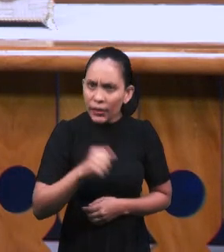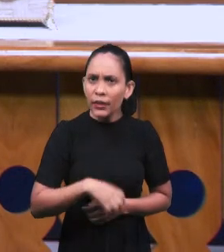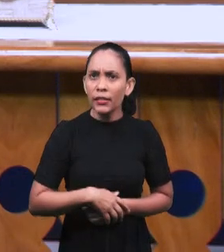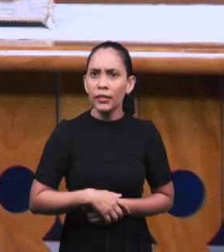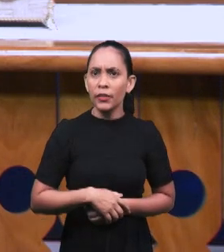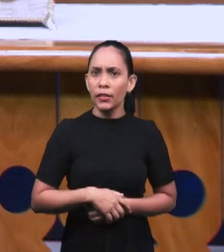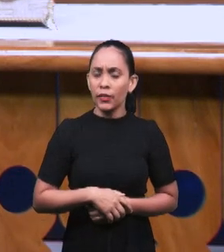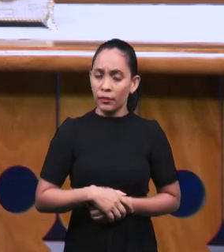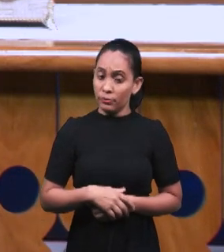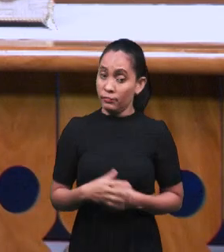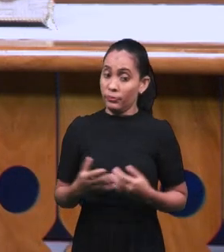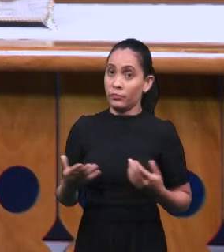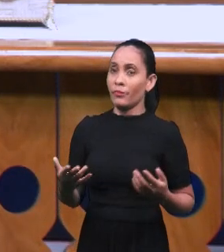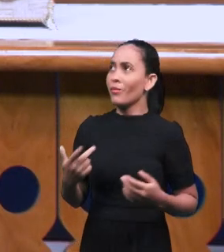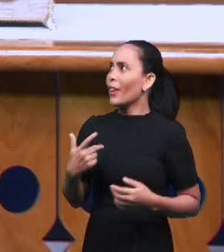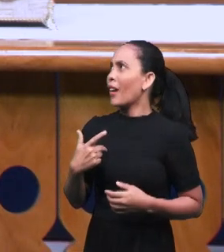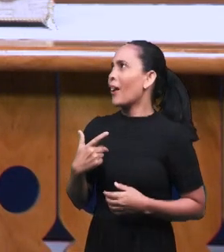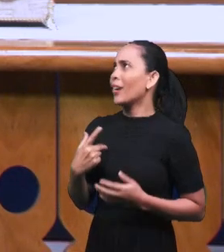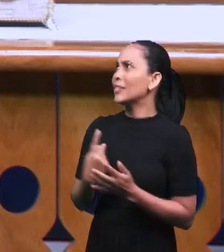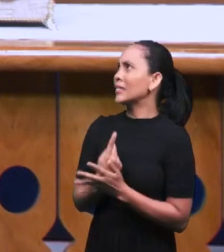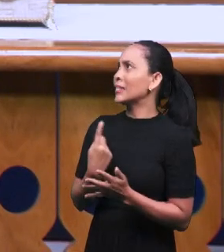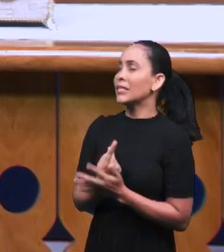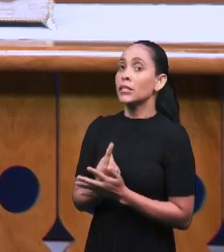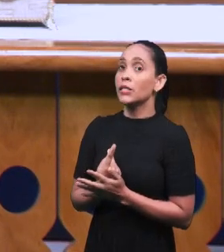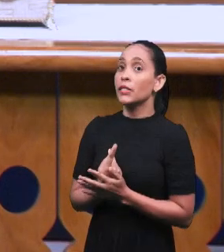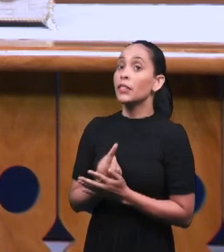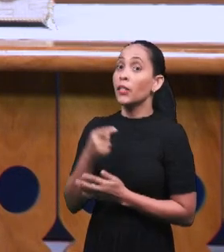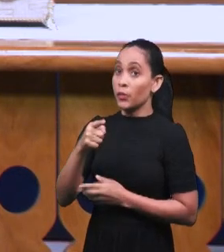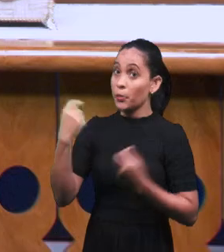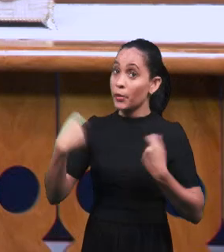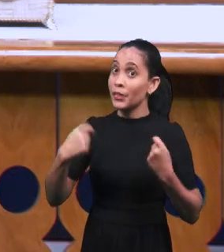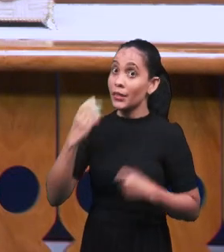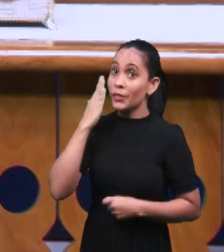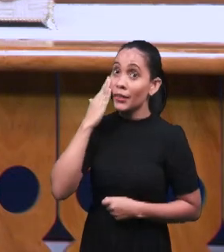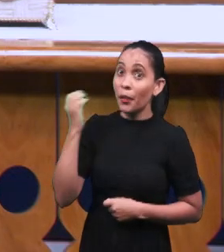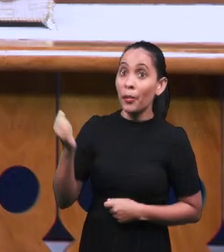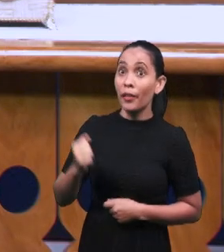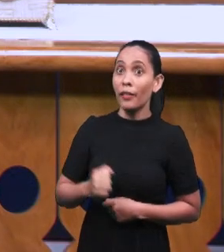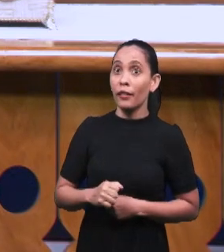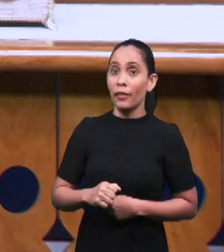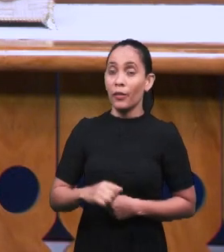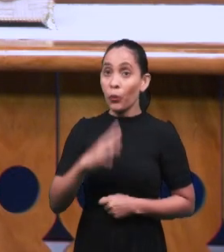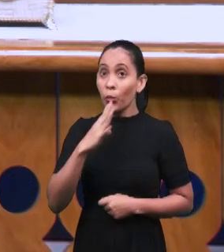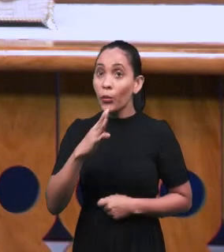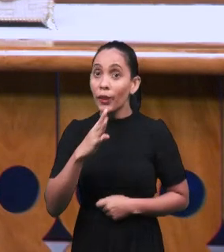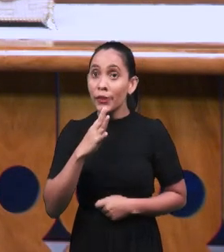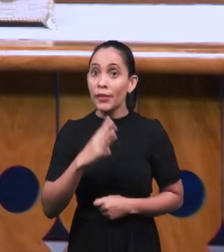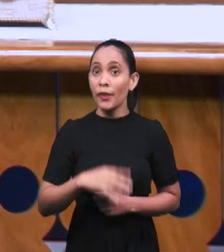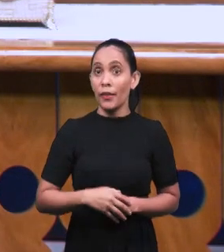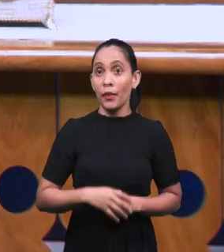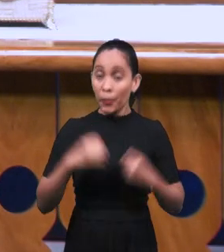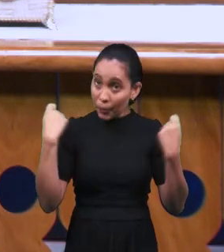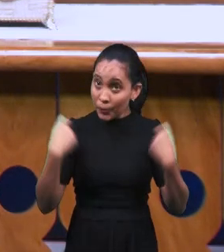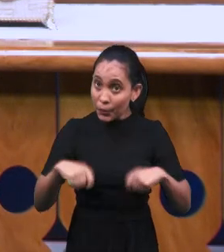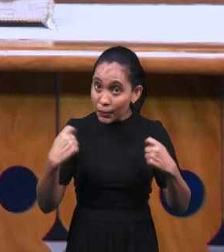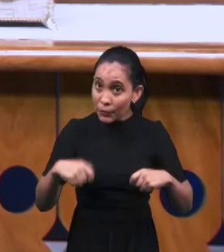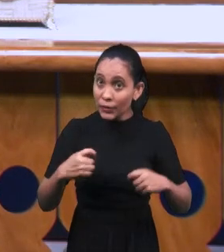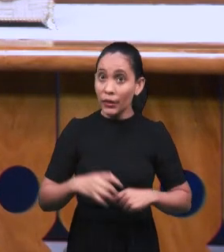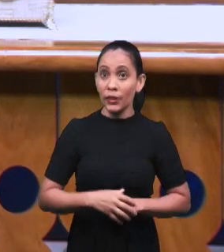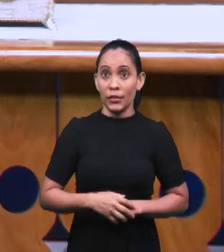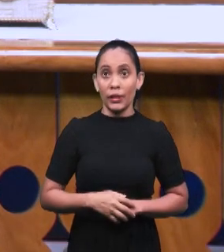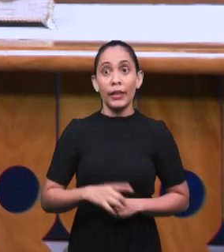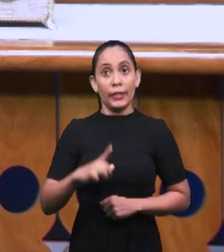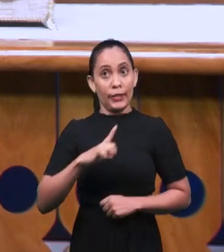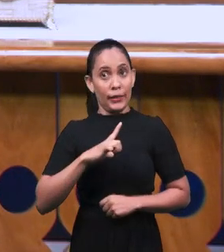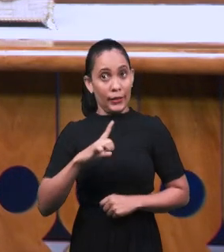a lei, não sabia. Não, você tem a obrigação de saber a respeito da lei. Então, você tem a obrigação de saber que existe a lei